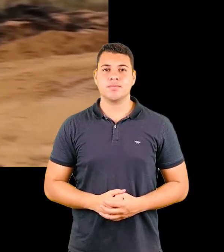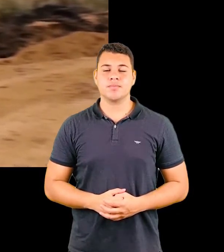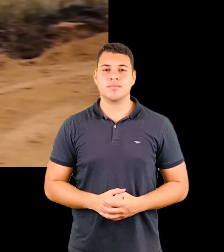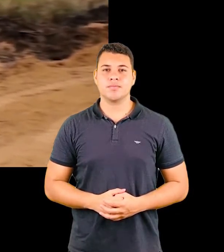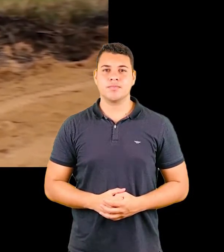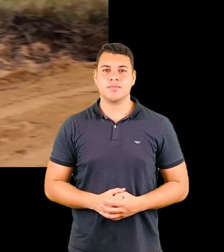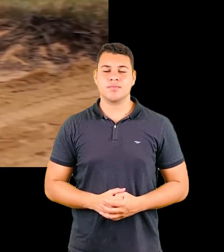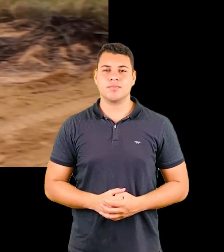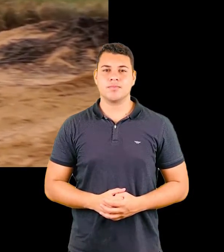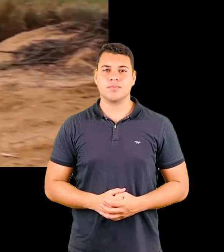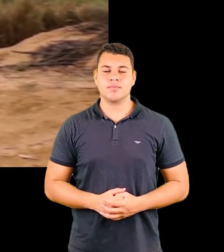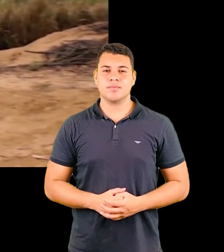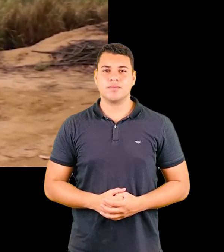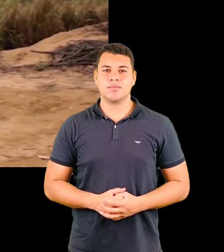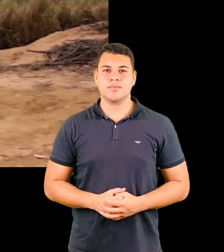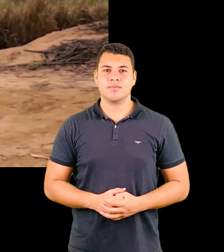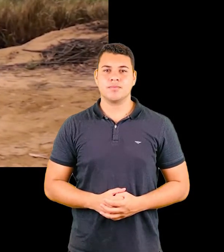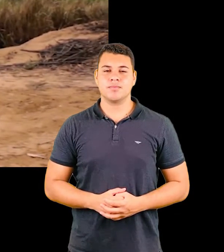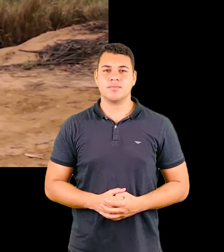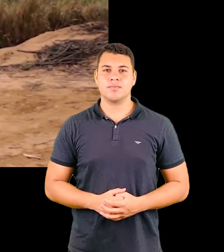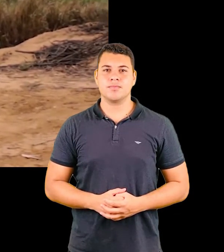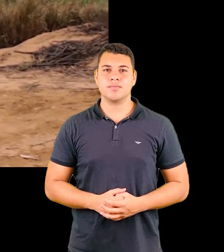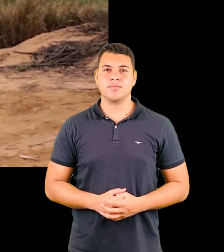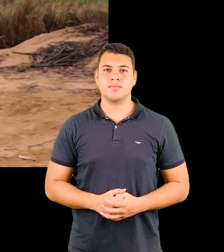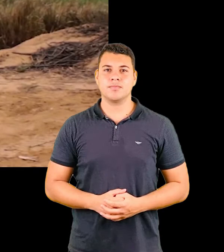Imagens de caminhões nas plantações.